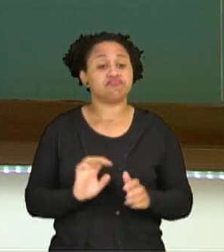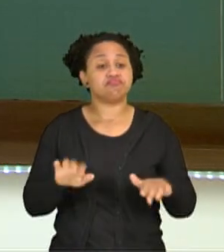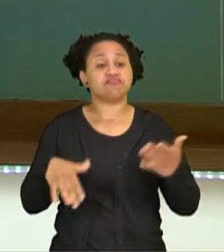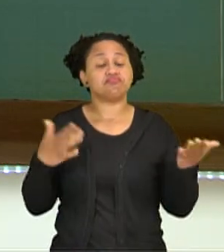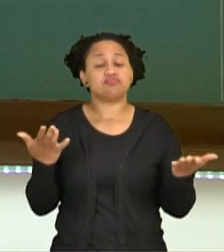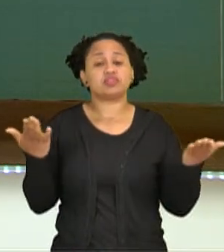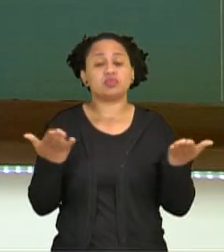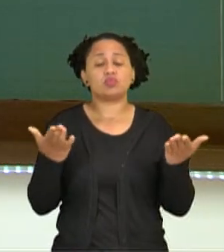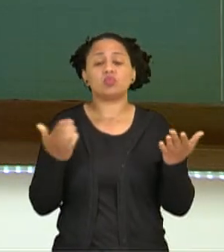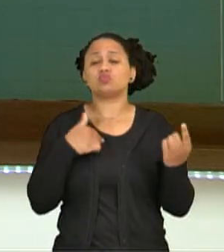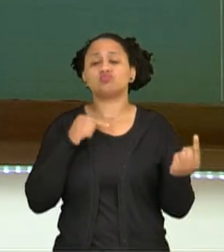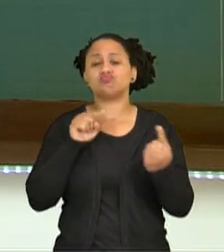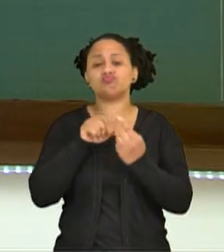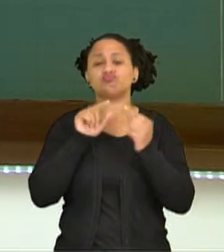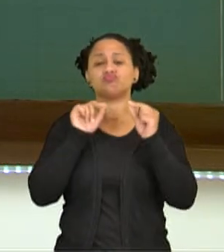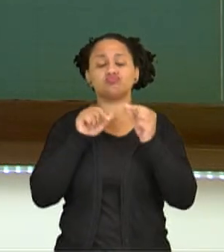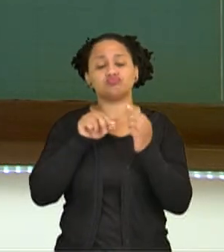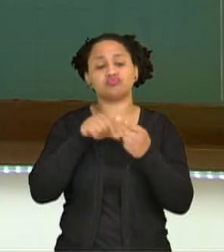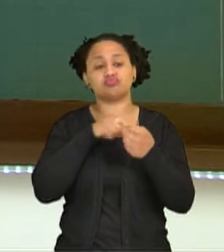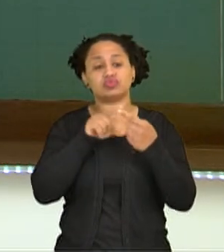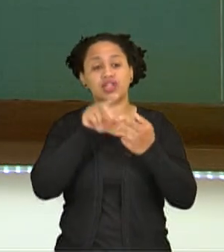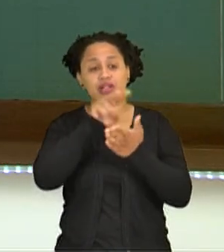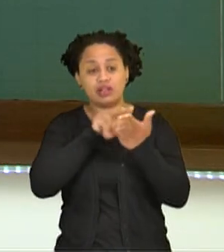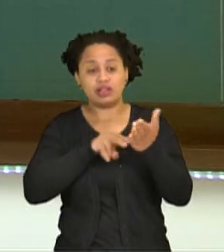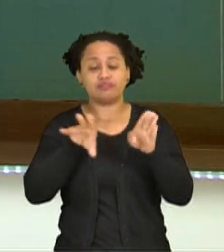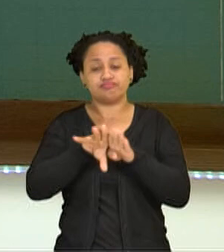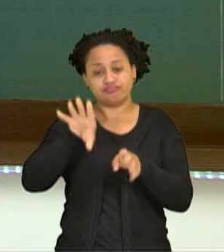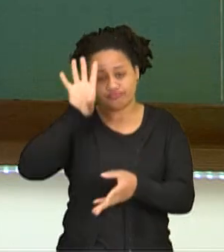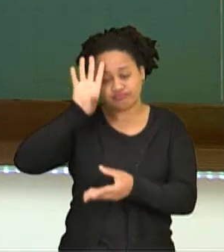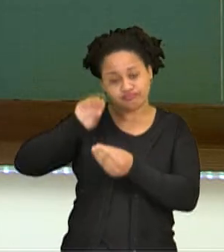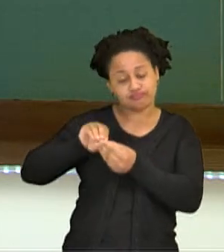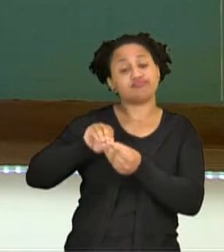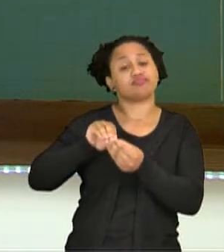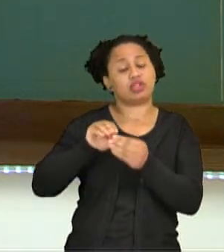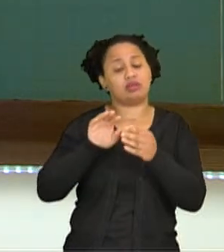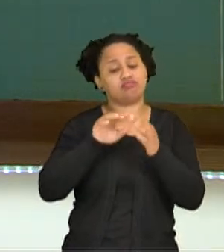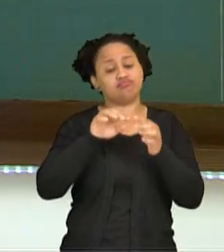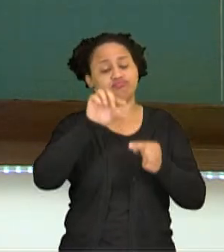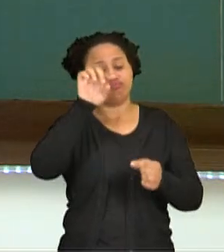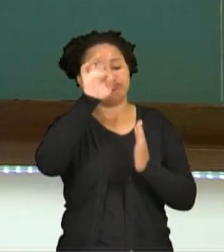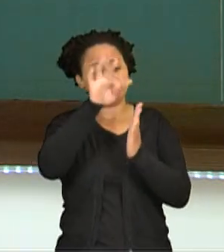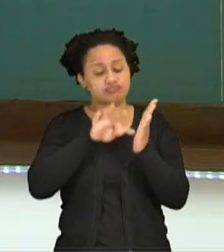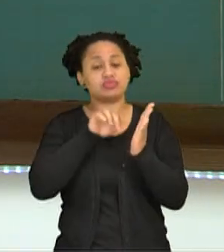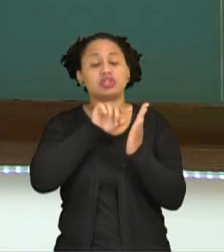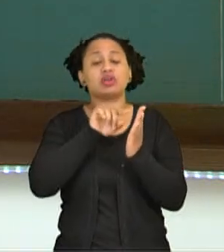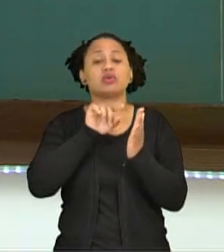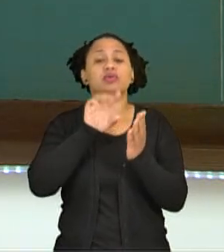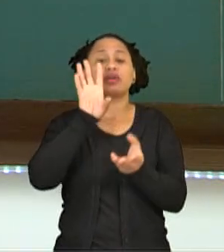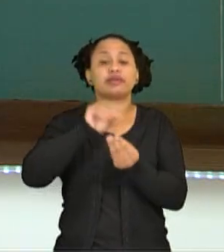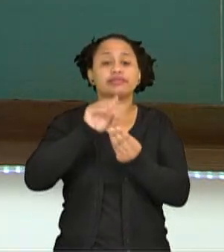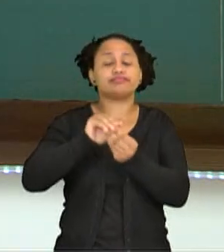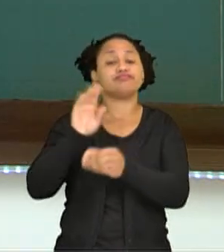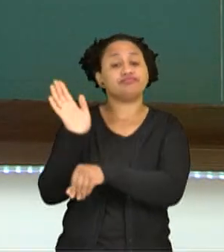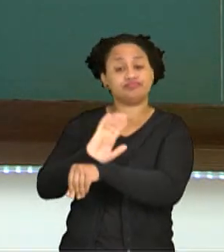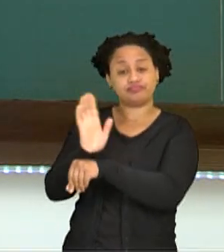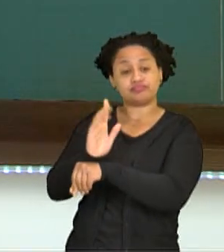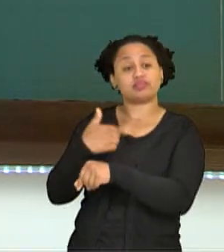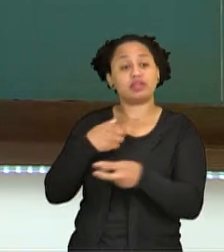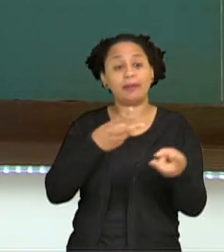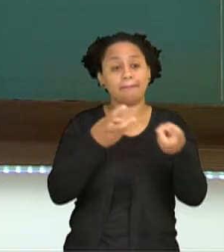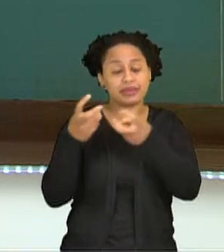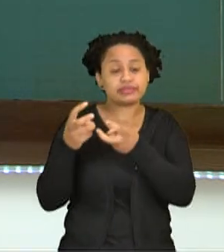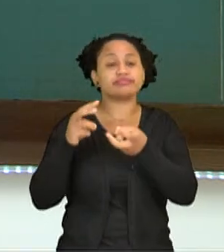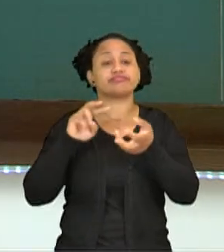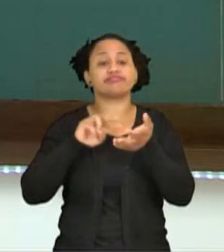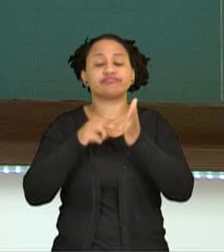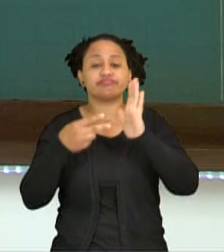Nós vamos ler e interpretar trechos de uma resenha de filme, reconhecendo os efeitos de sentido produzidos